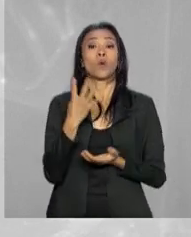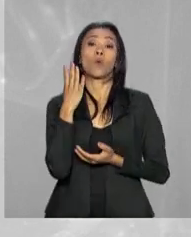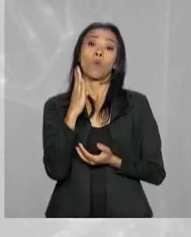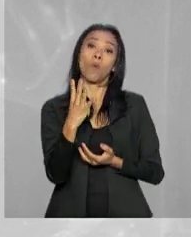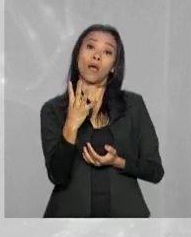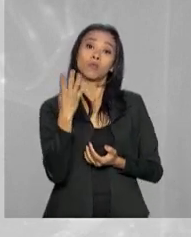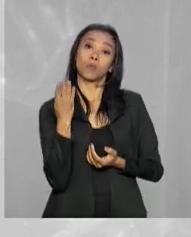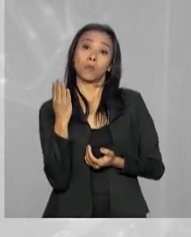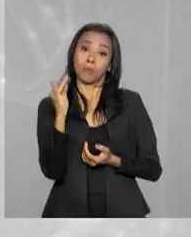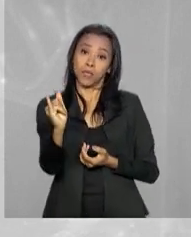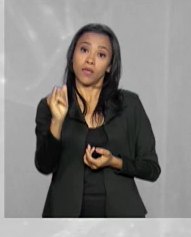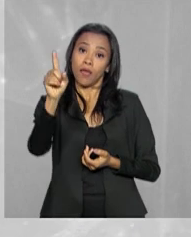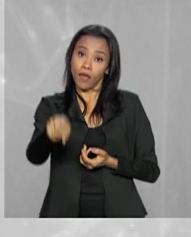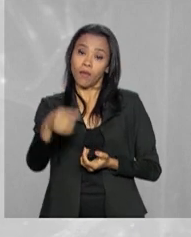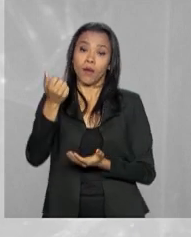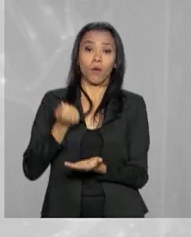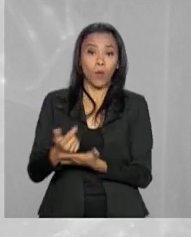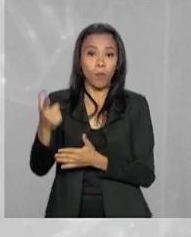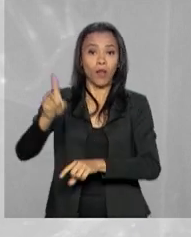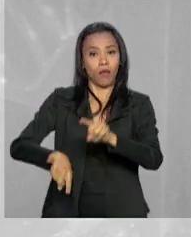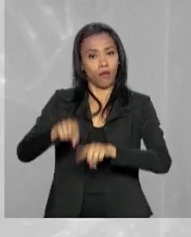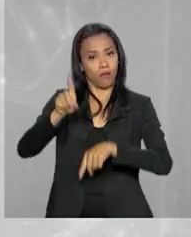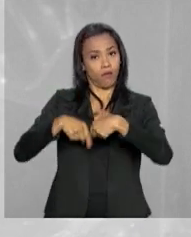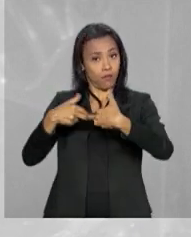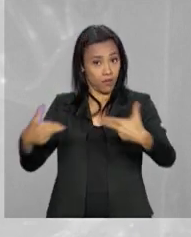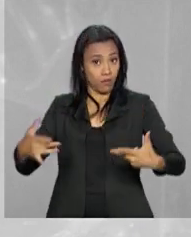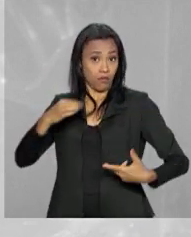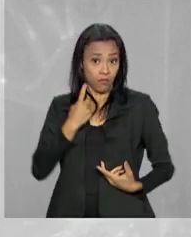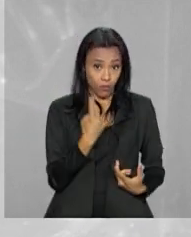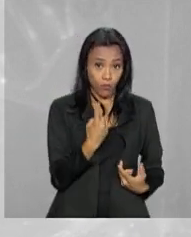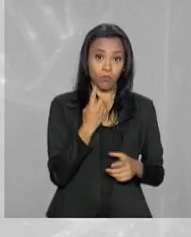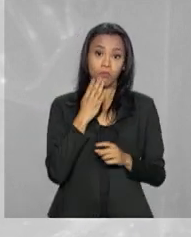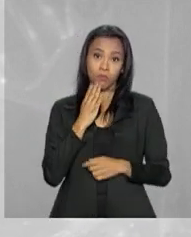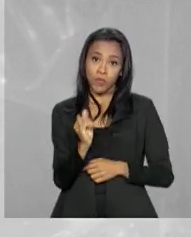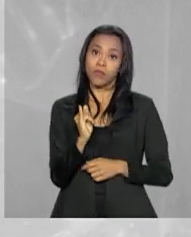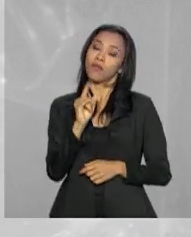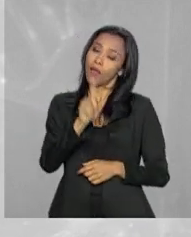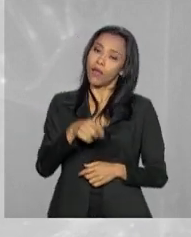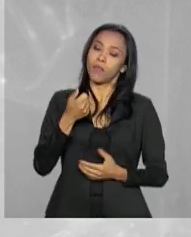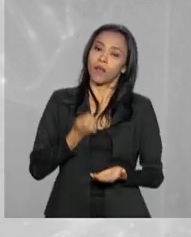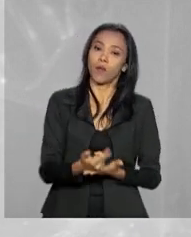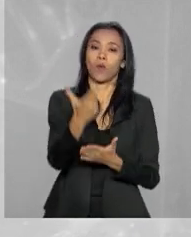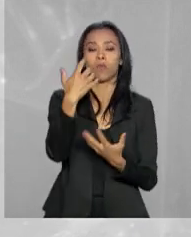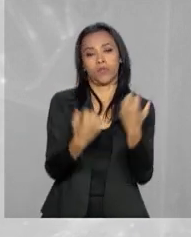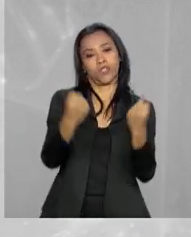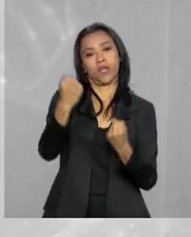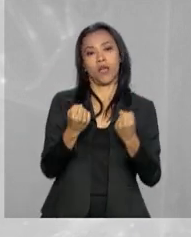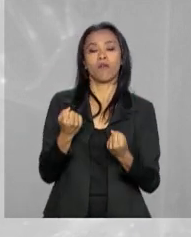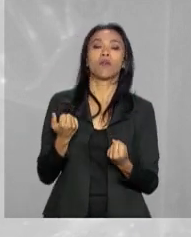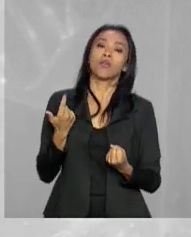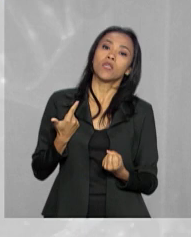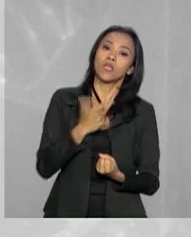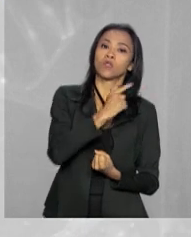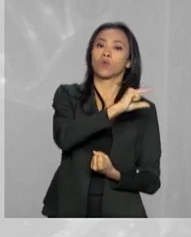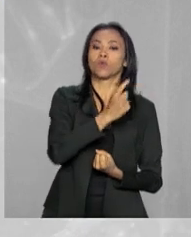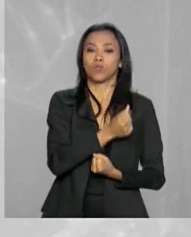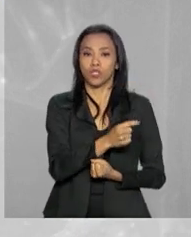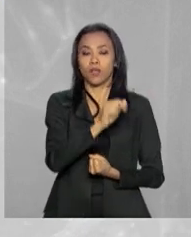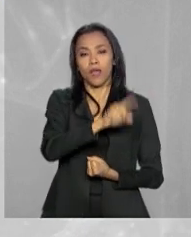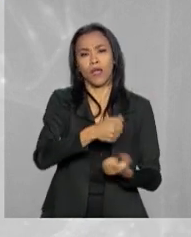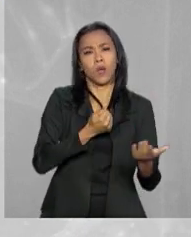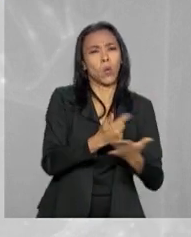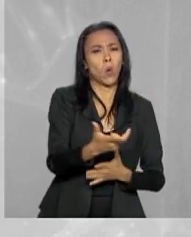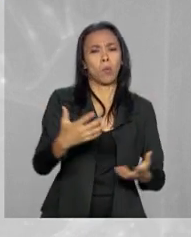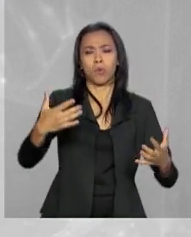são para aquisição de equipamentos sendo 1 bilhão apenas para as viaturas eo restante para itens como coletes